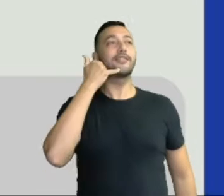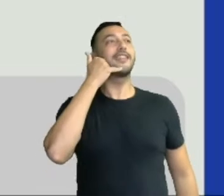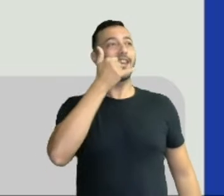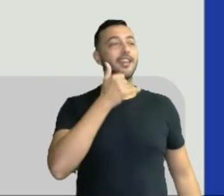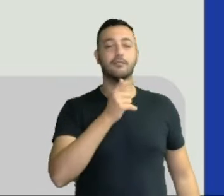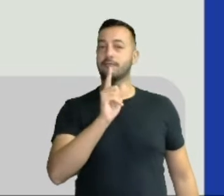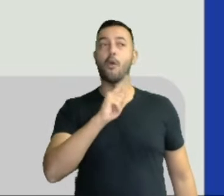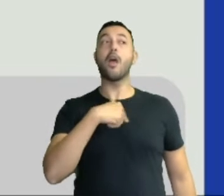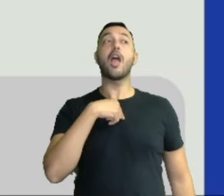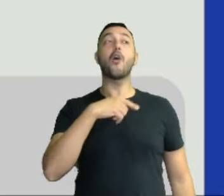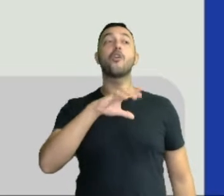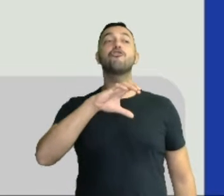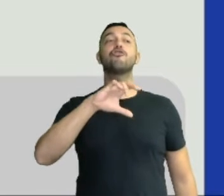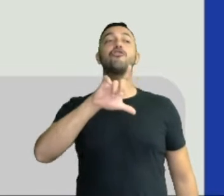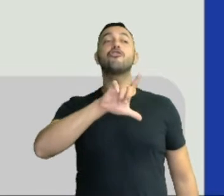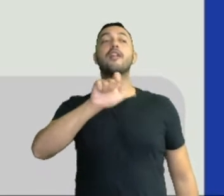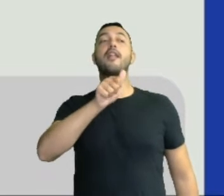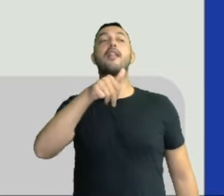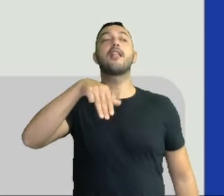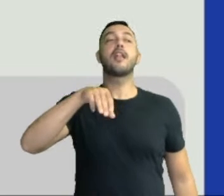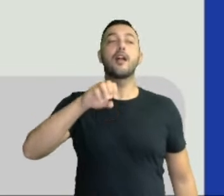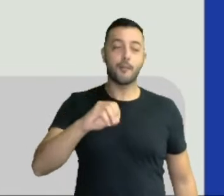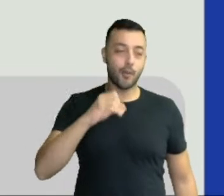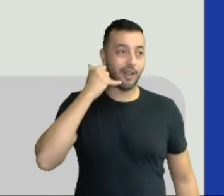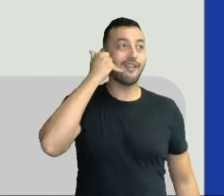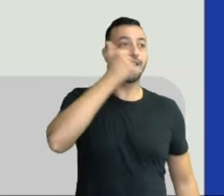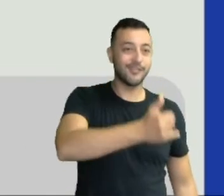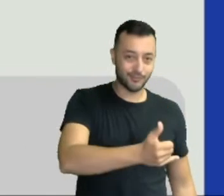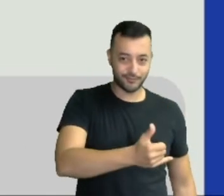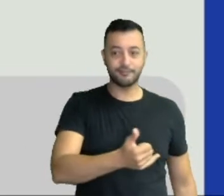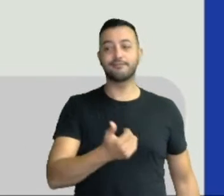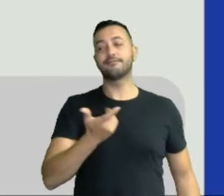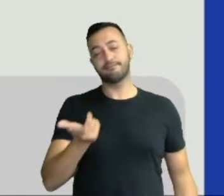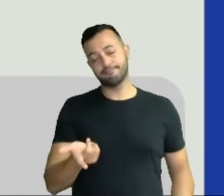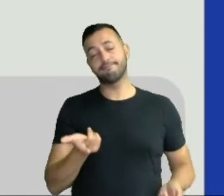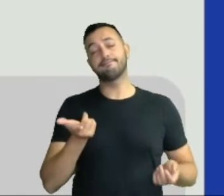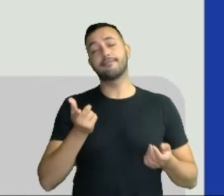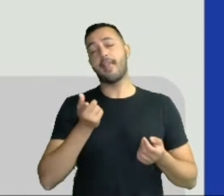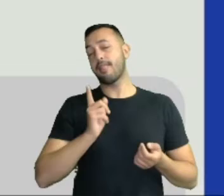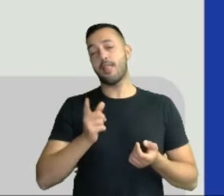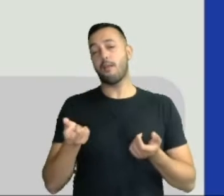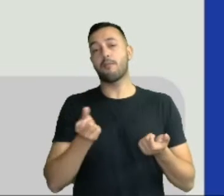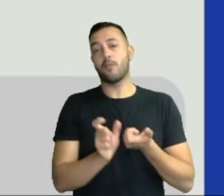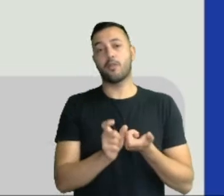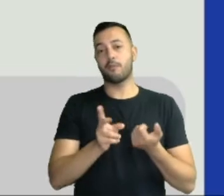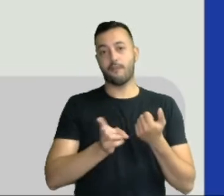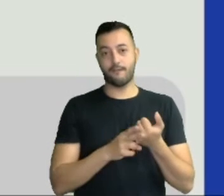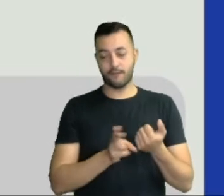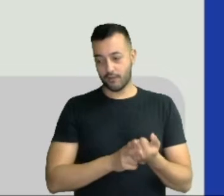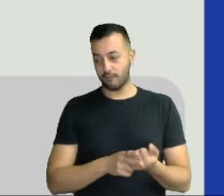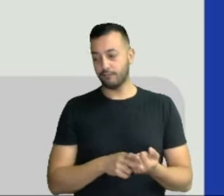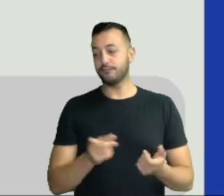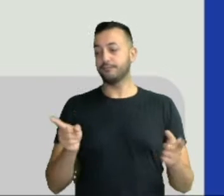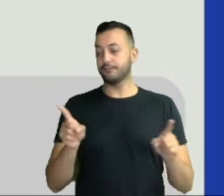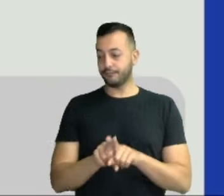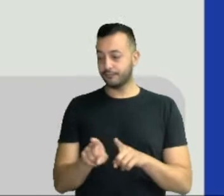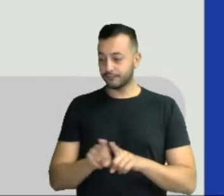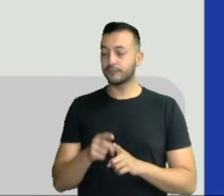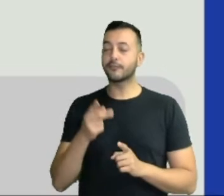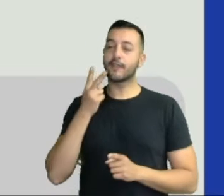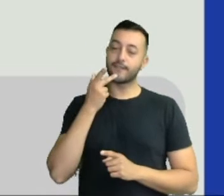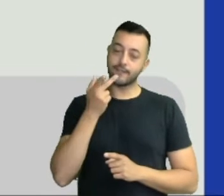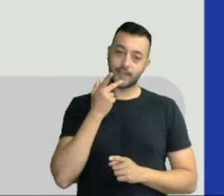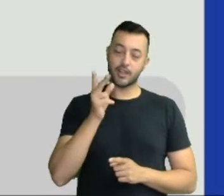te llamo, certo? E essas duas formas são formas não pronominais do verbo. E quando a gente está falando